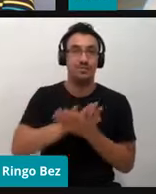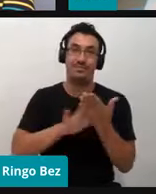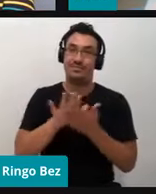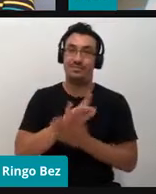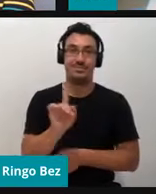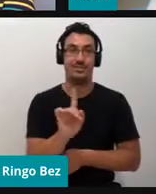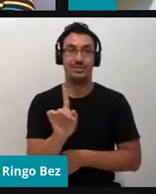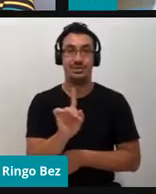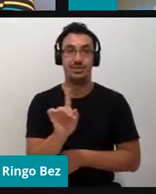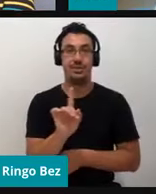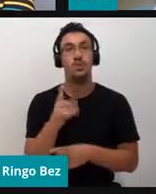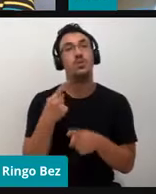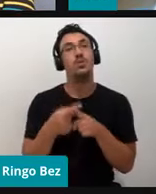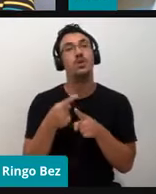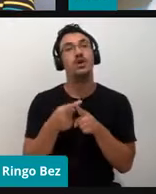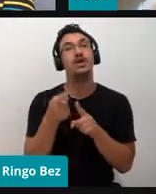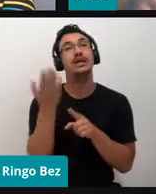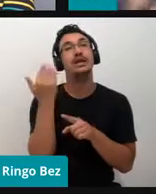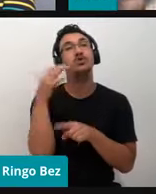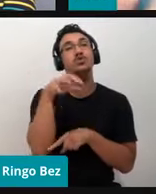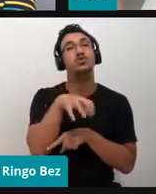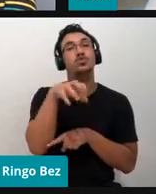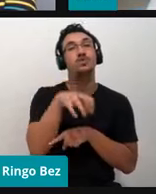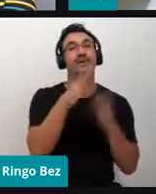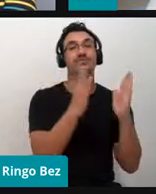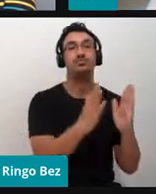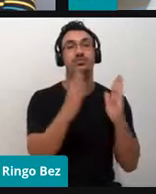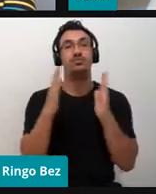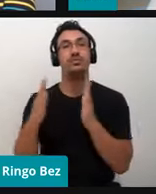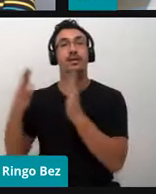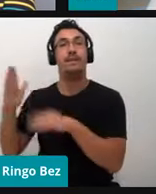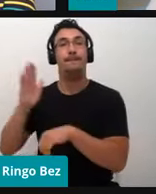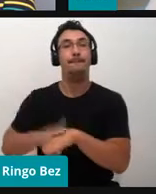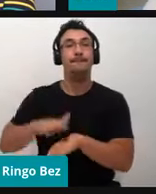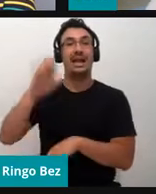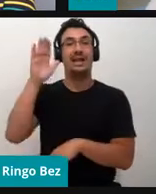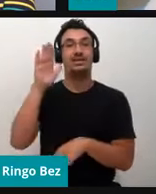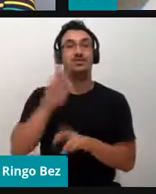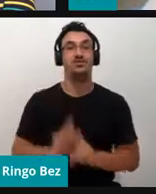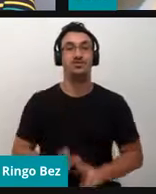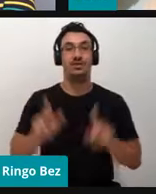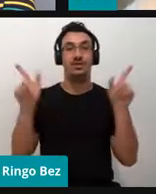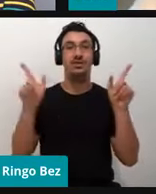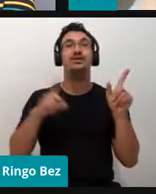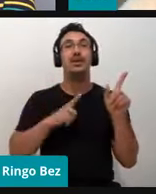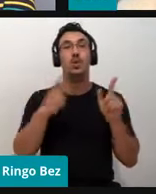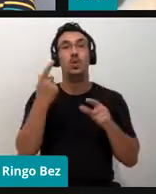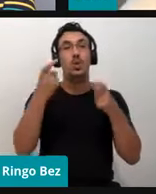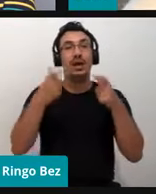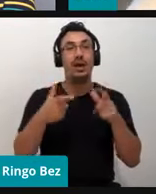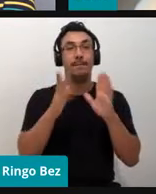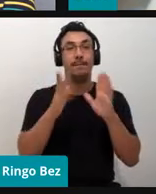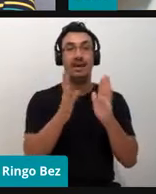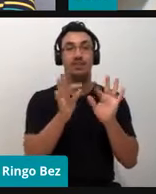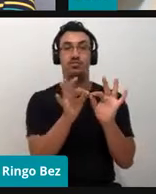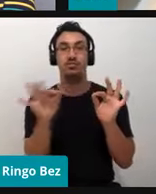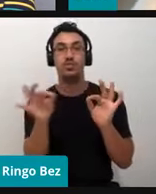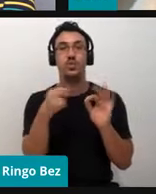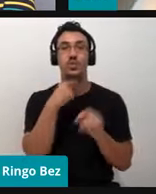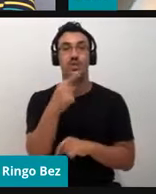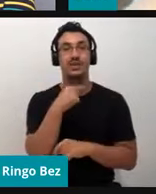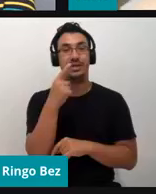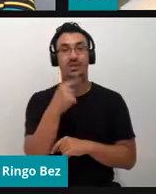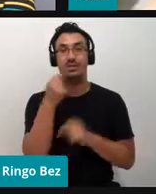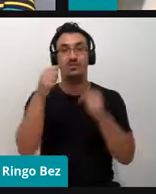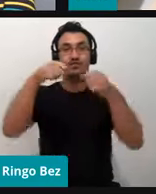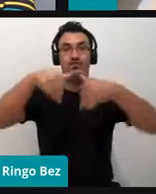chuva concentrada em períodos e com maior períodos de estiagem não foi capaz de recarregar os aquíferos, não